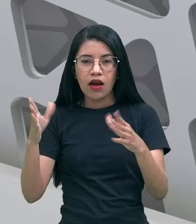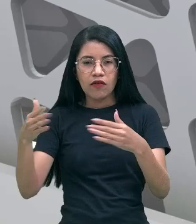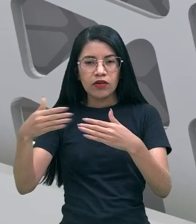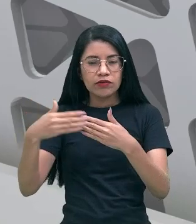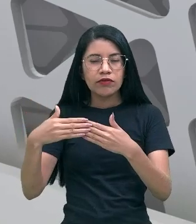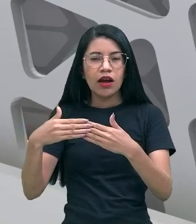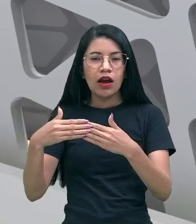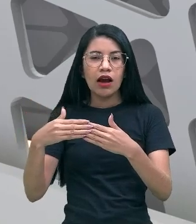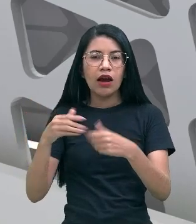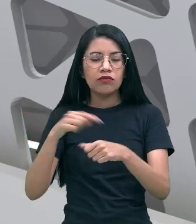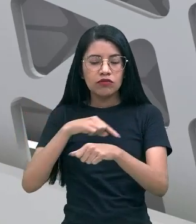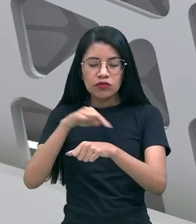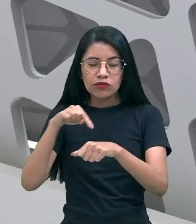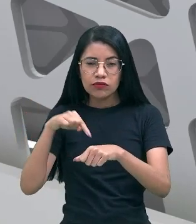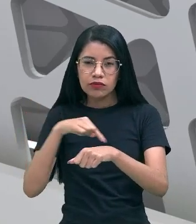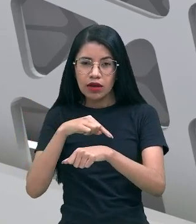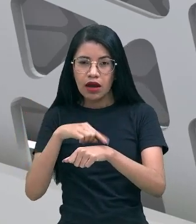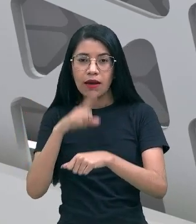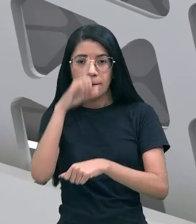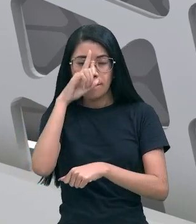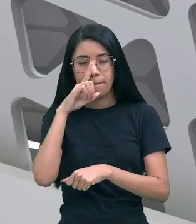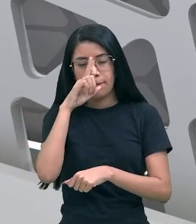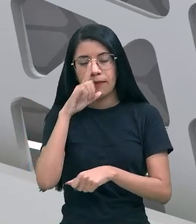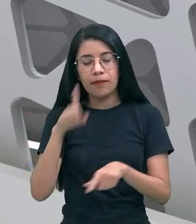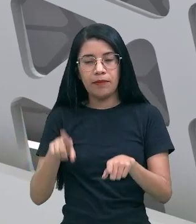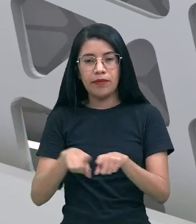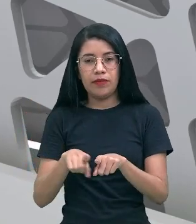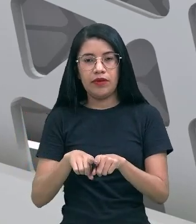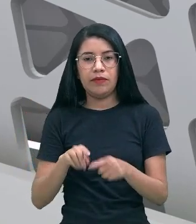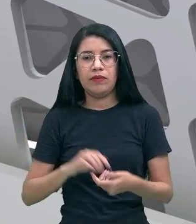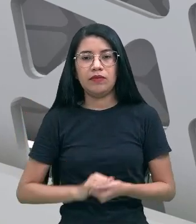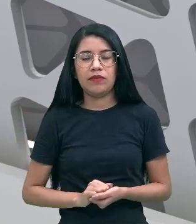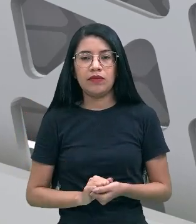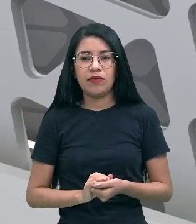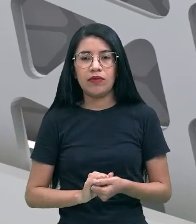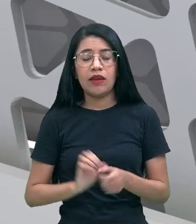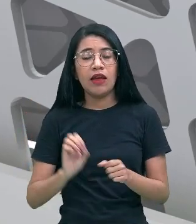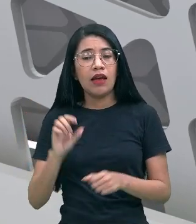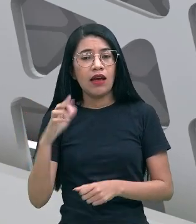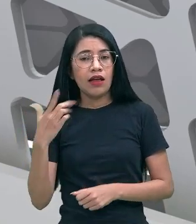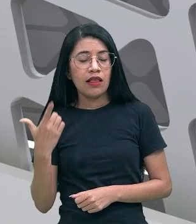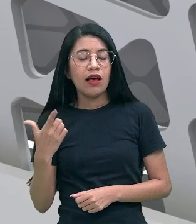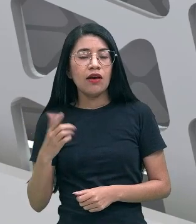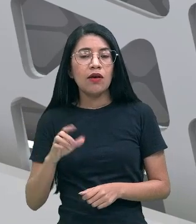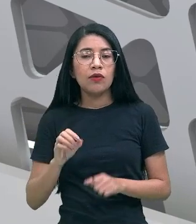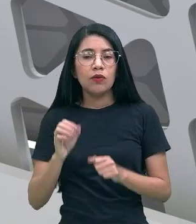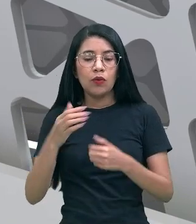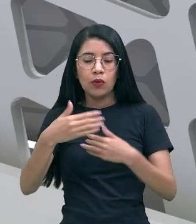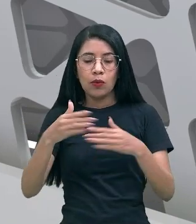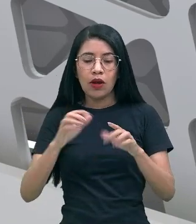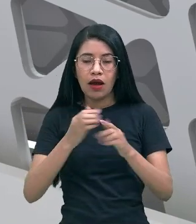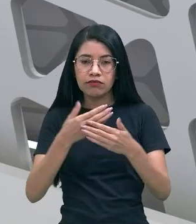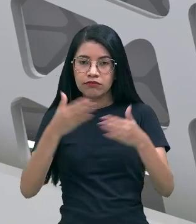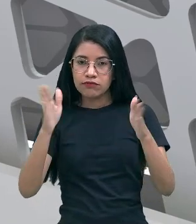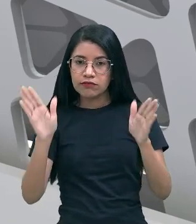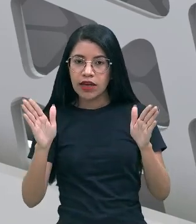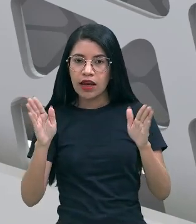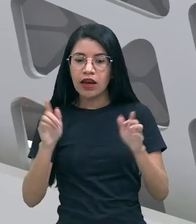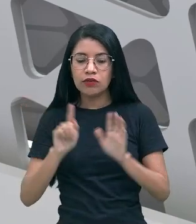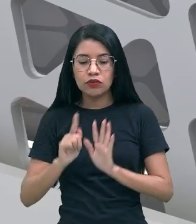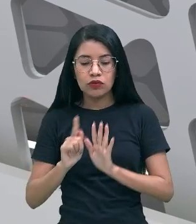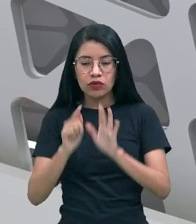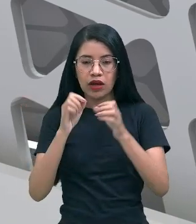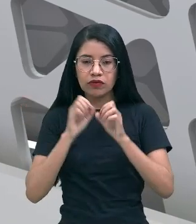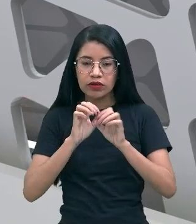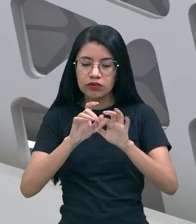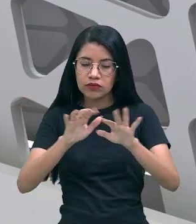tempo, é perigoso no ambiente fechado. Claro que no ambiente aberto o gás ele vai se espalhar, tá bom? Vamos